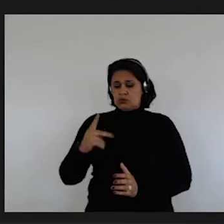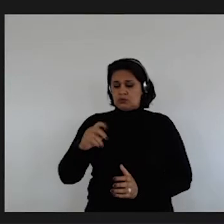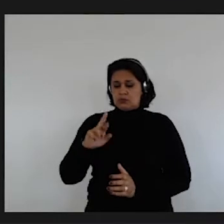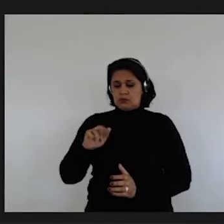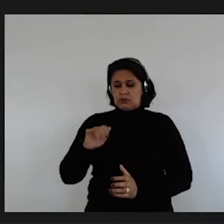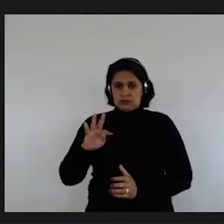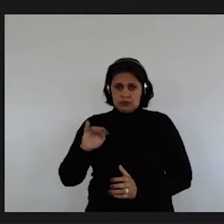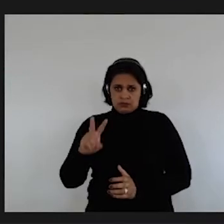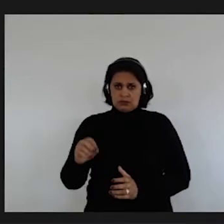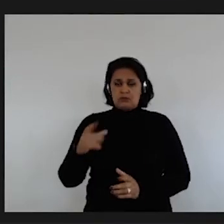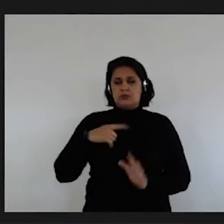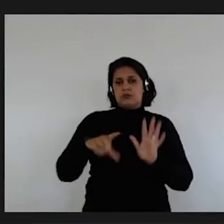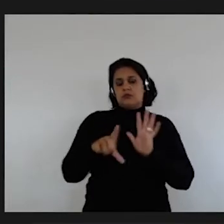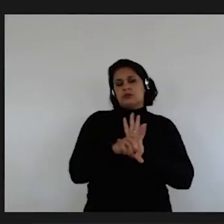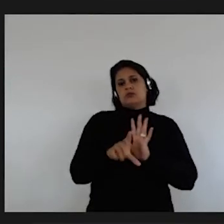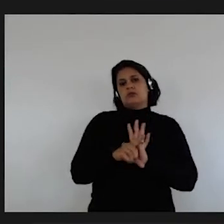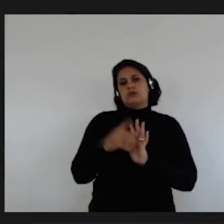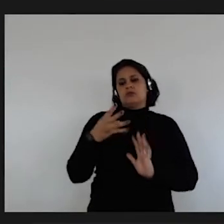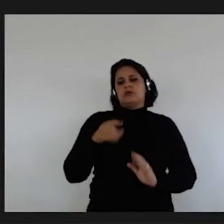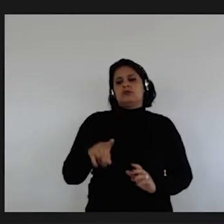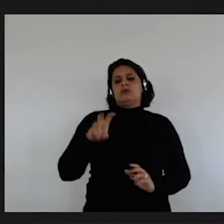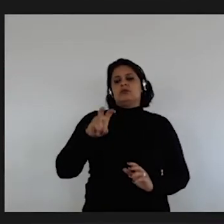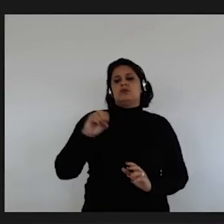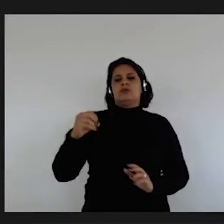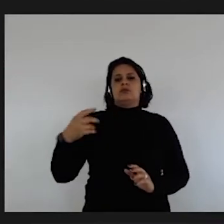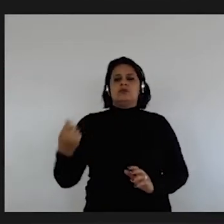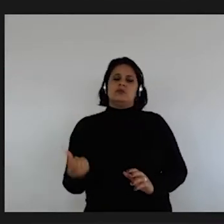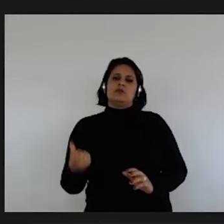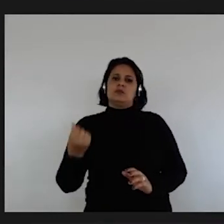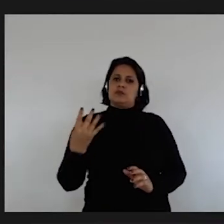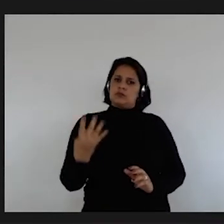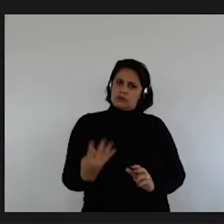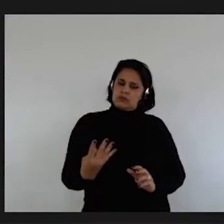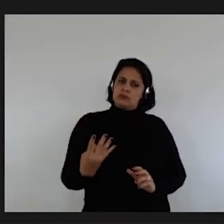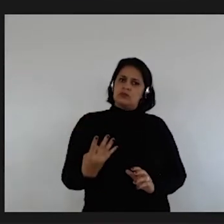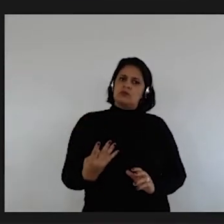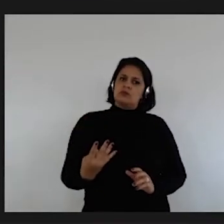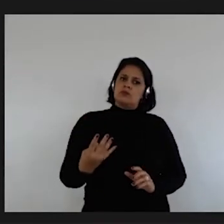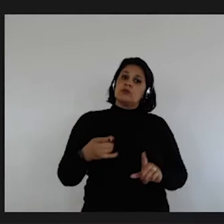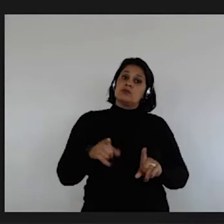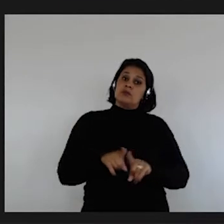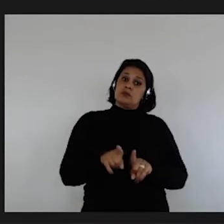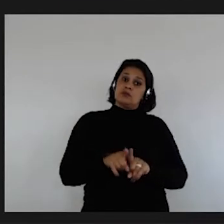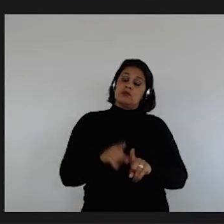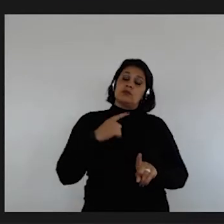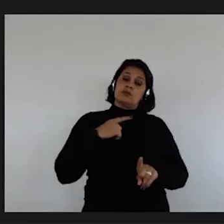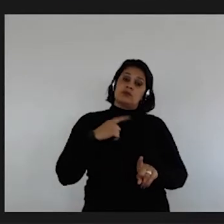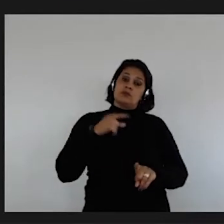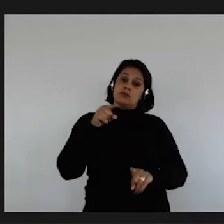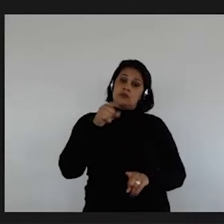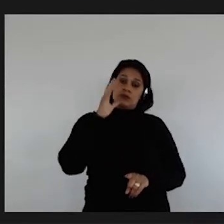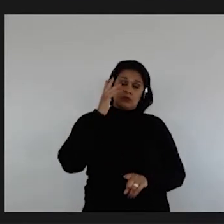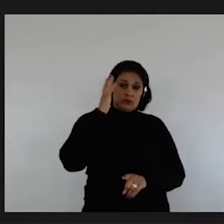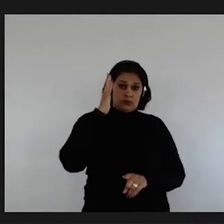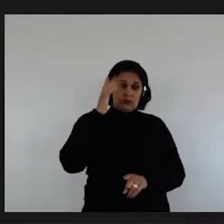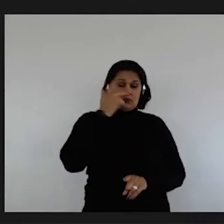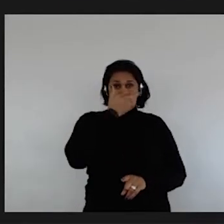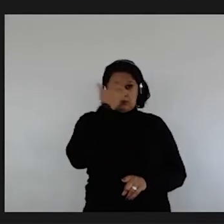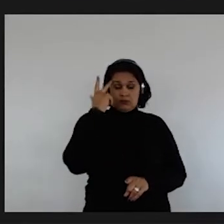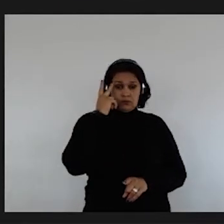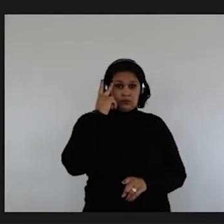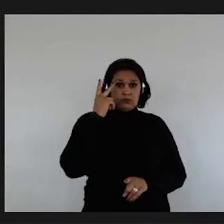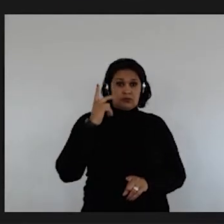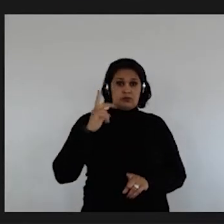Lei 4.564, de 1971. E na lição de Sansarc, o jurista espanhol, é uma das